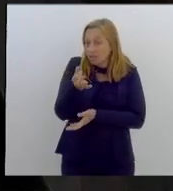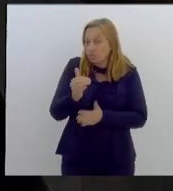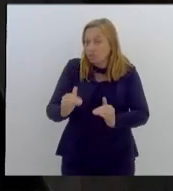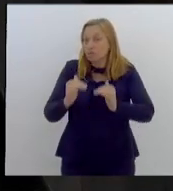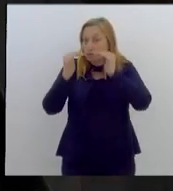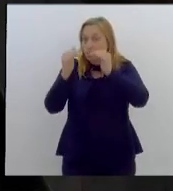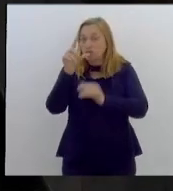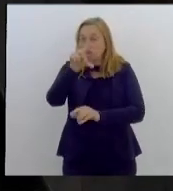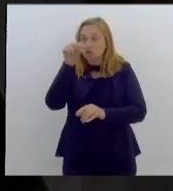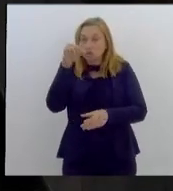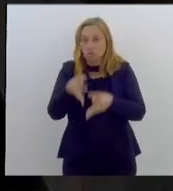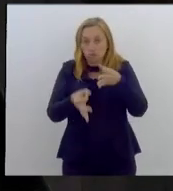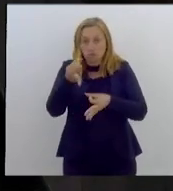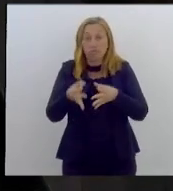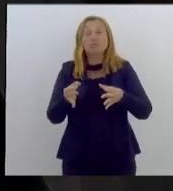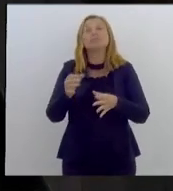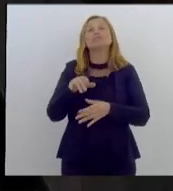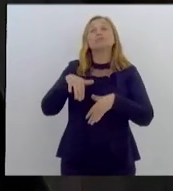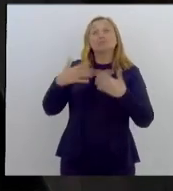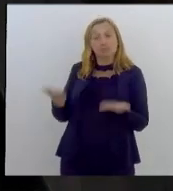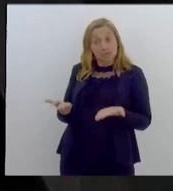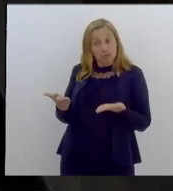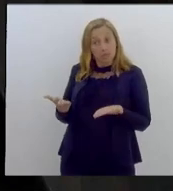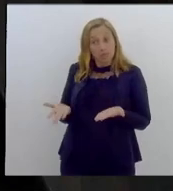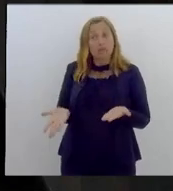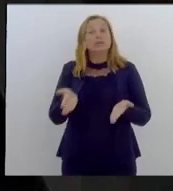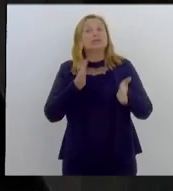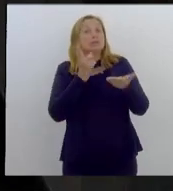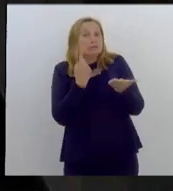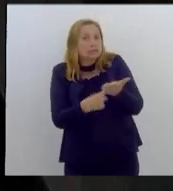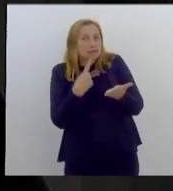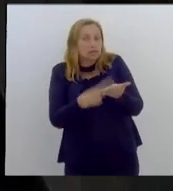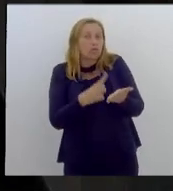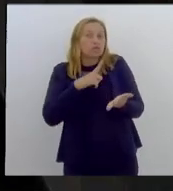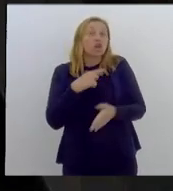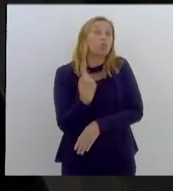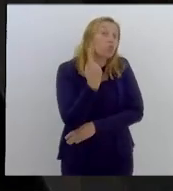Supremo. E aí, neste acordo, tem